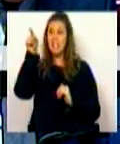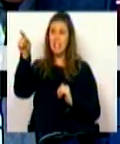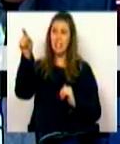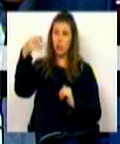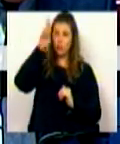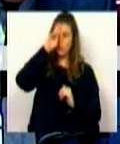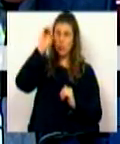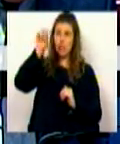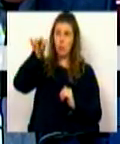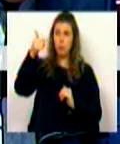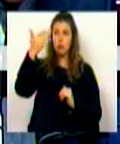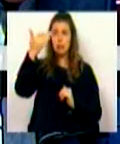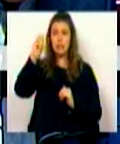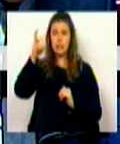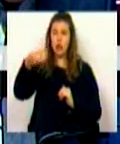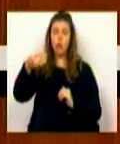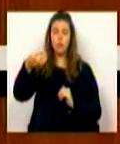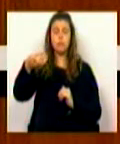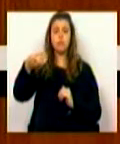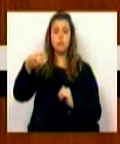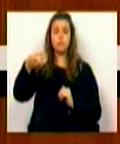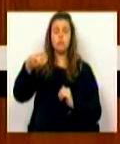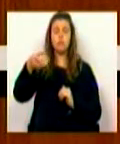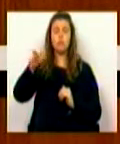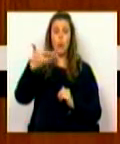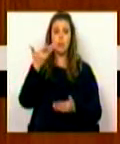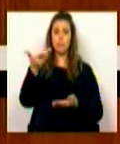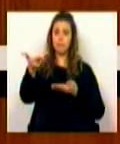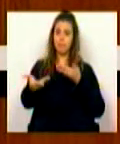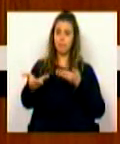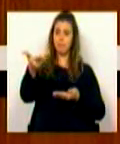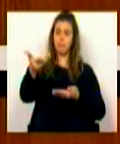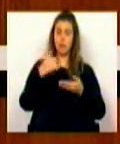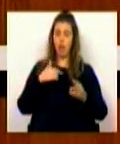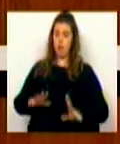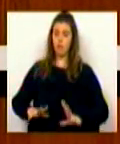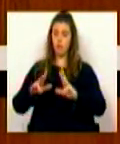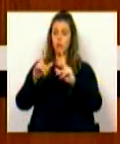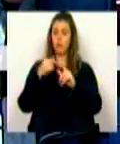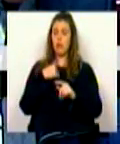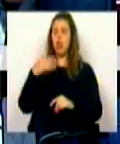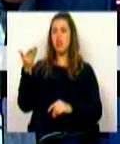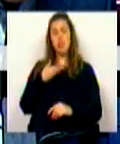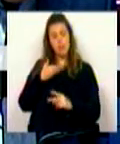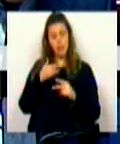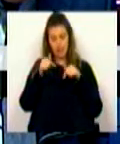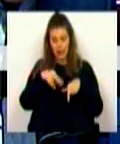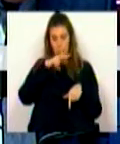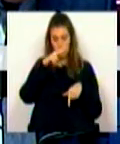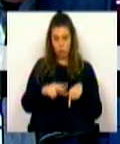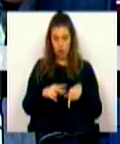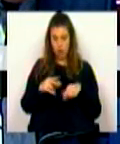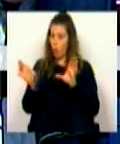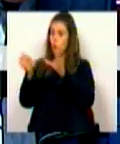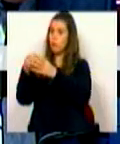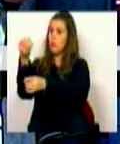esforço de 0,39. Quando vamos comparar a evolução do endividamento em Portugal com o